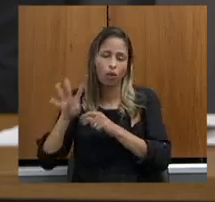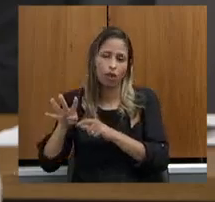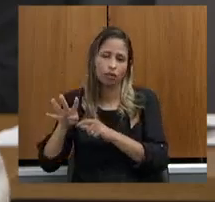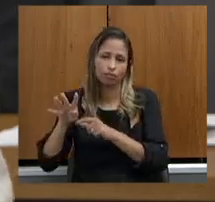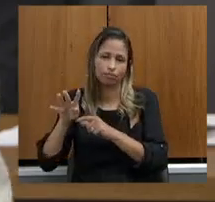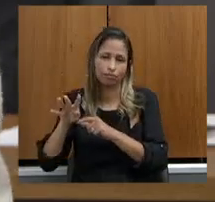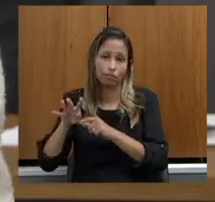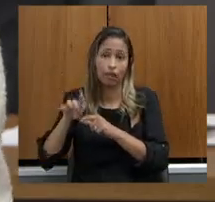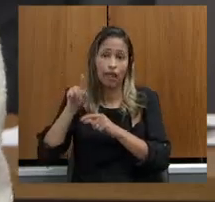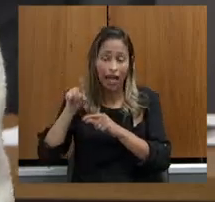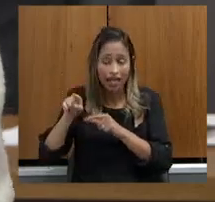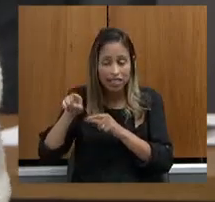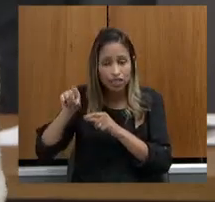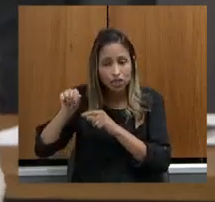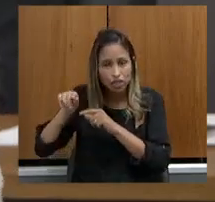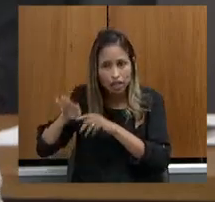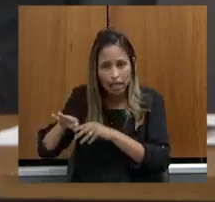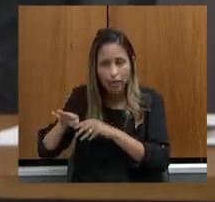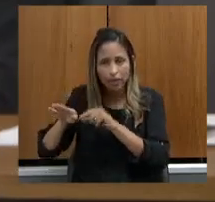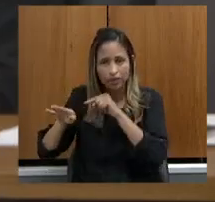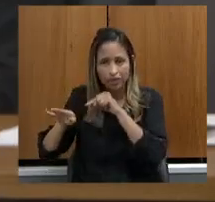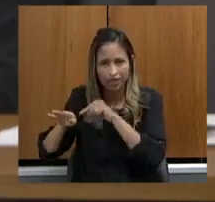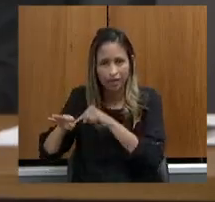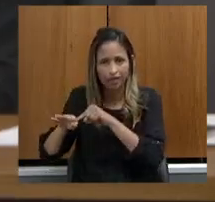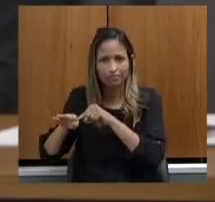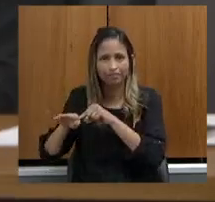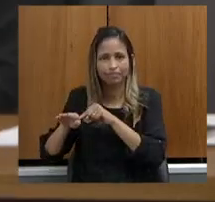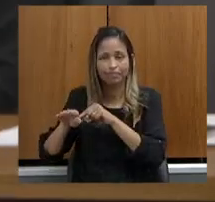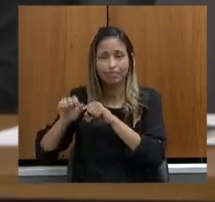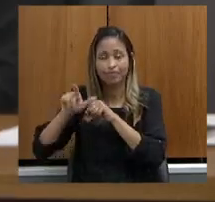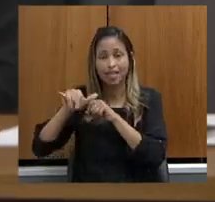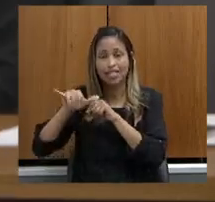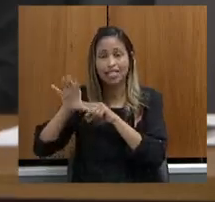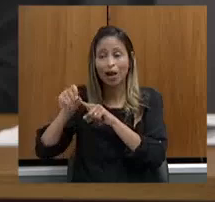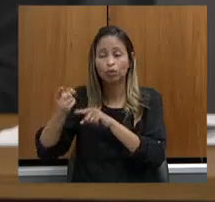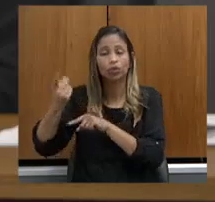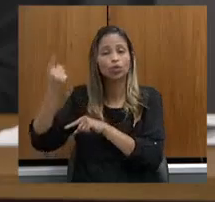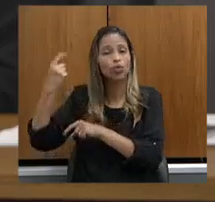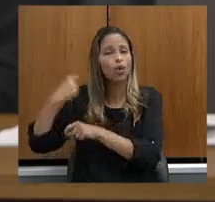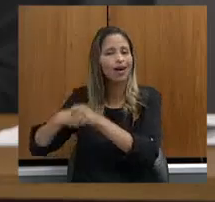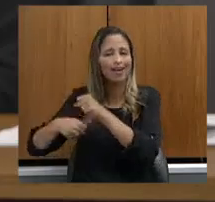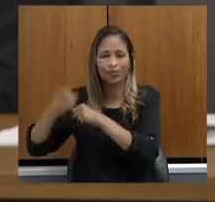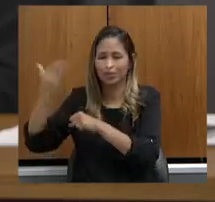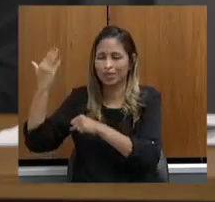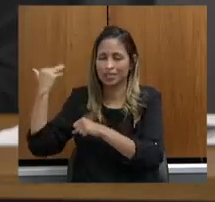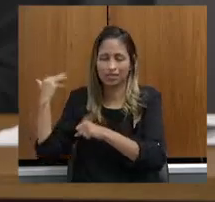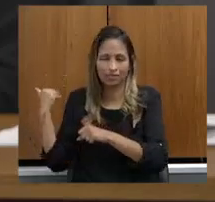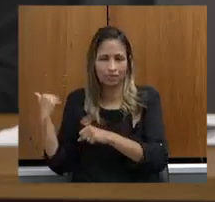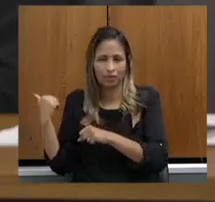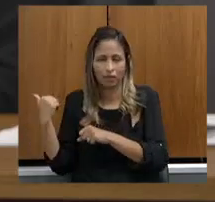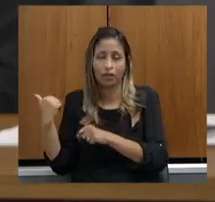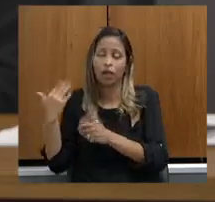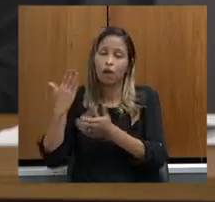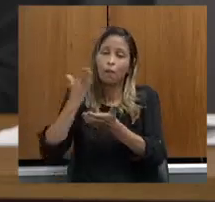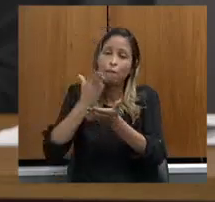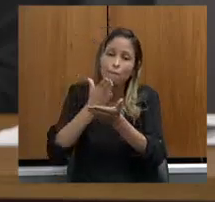esse saldo então ele decorre de saldos de anos anteriores acumulados é uma parte mais substancial